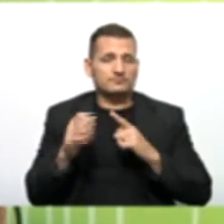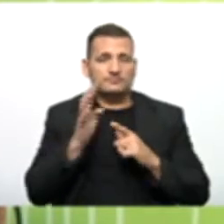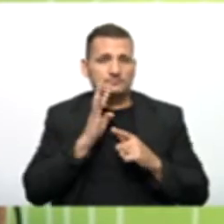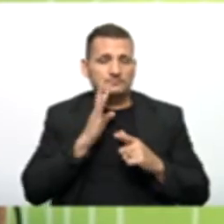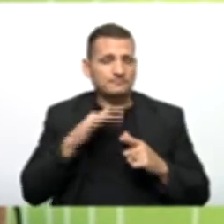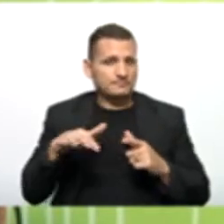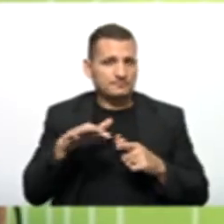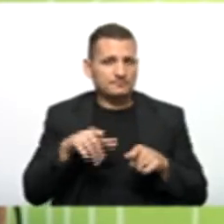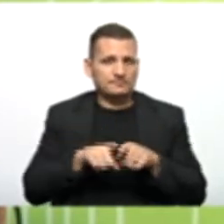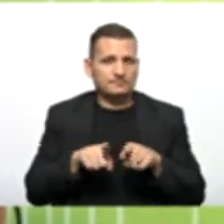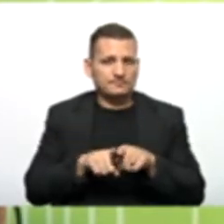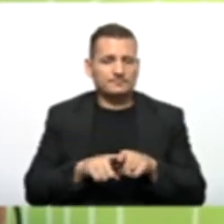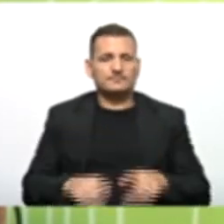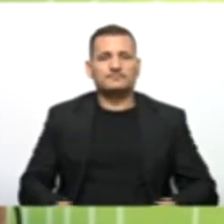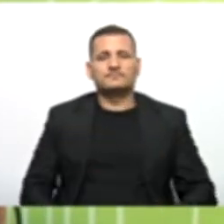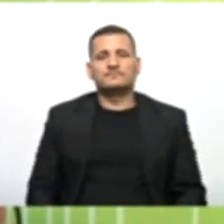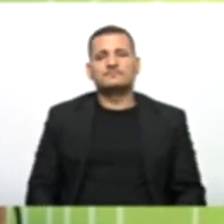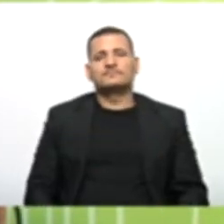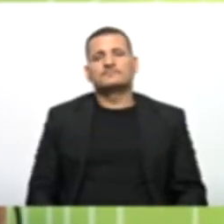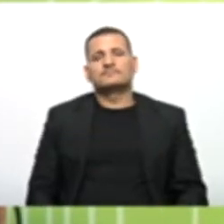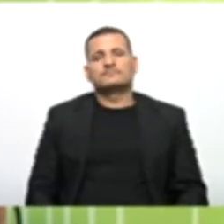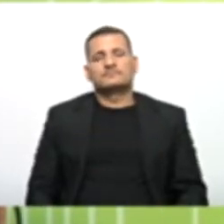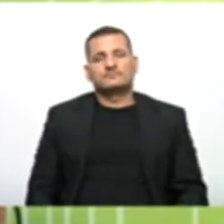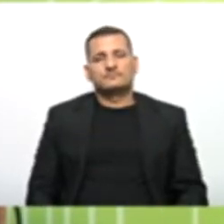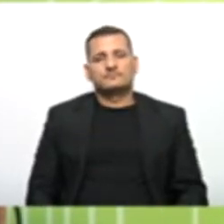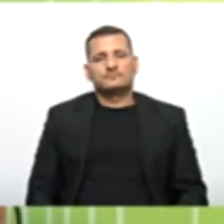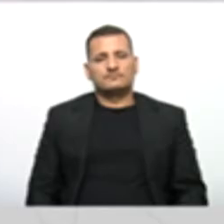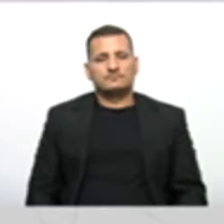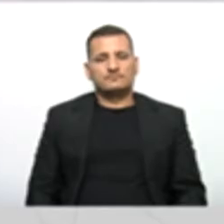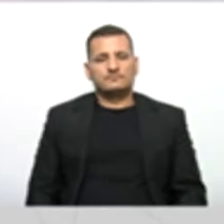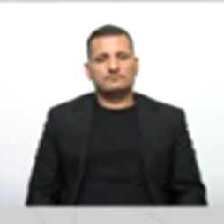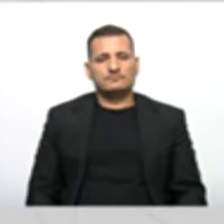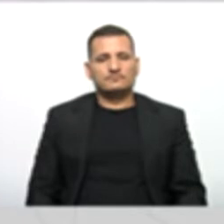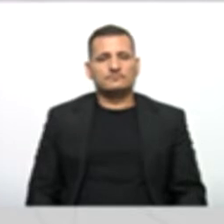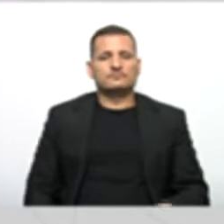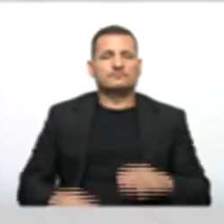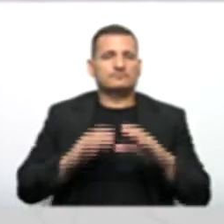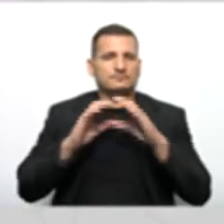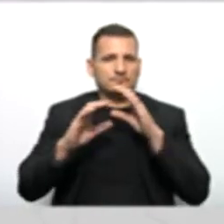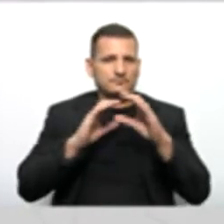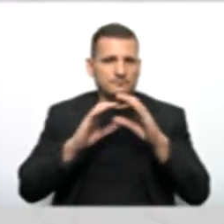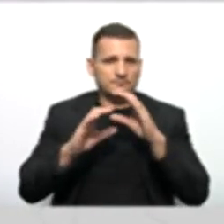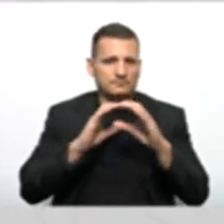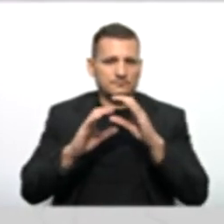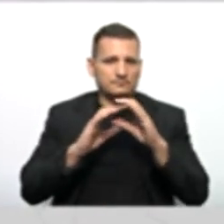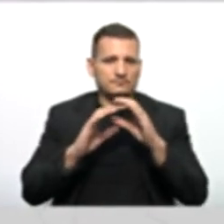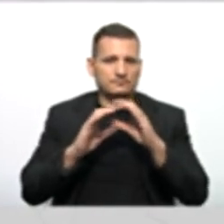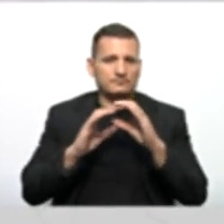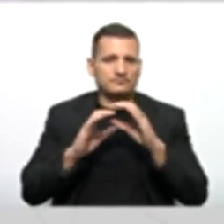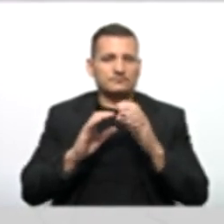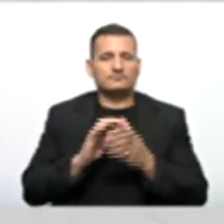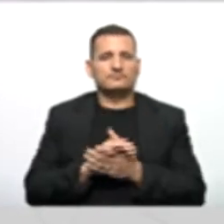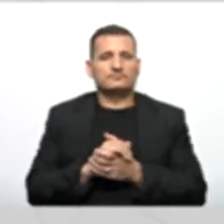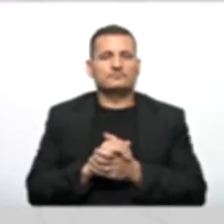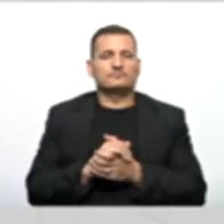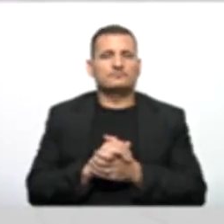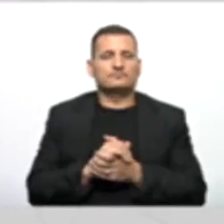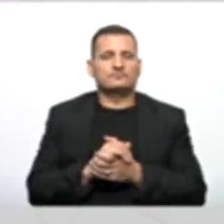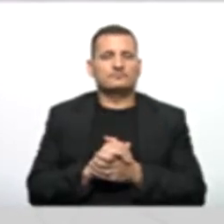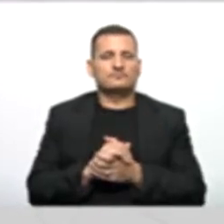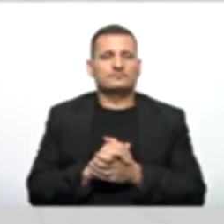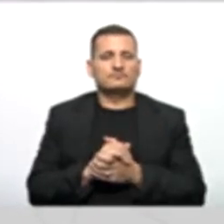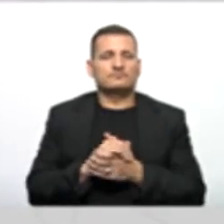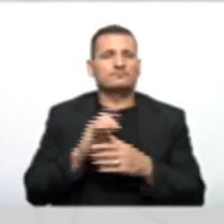área também. Por último, e não menos importante, a comunicação, tá, gente? Como que a gente vai estar levando os